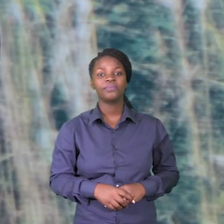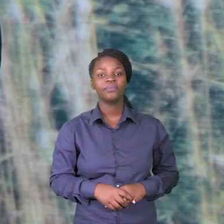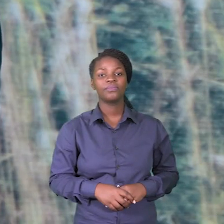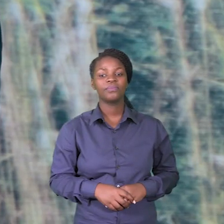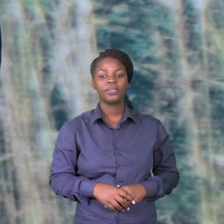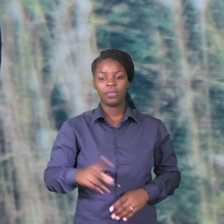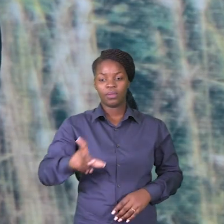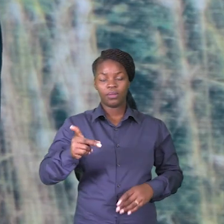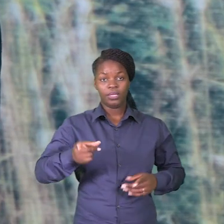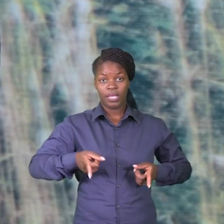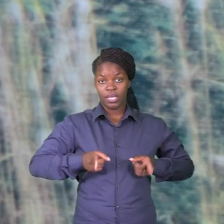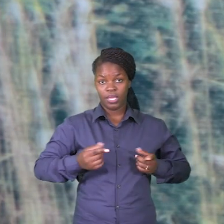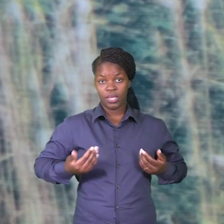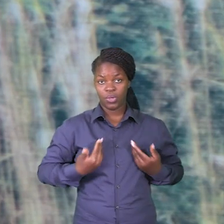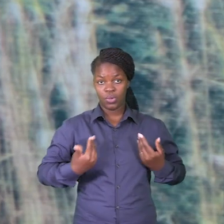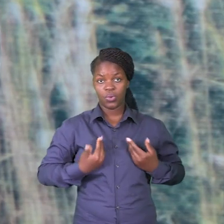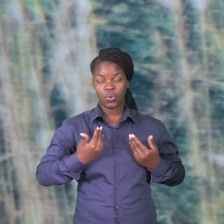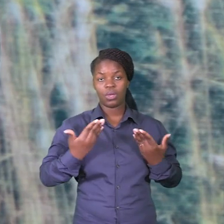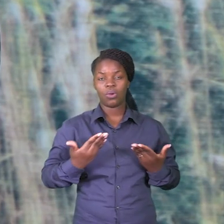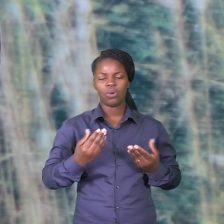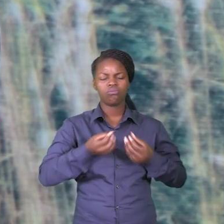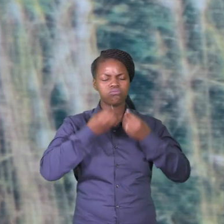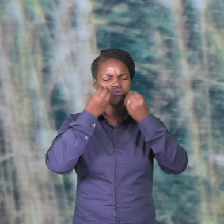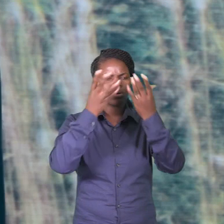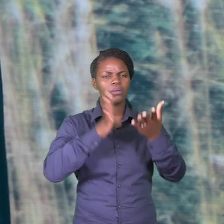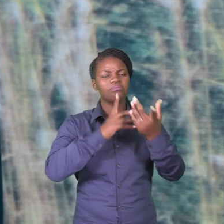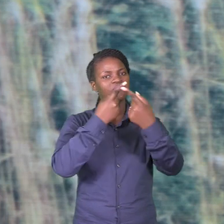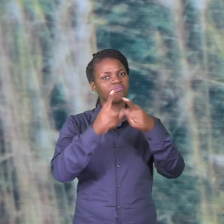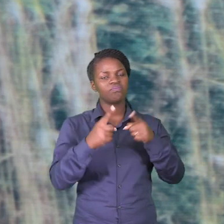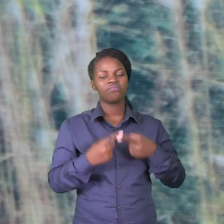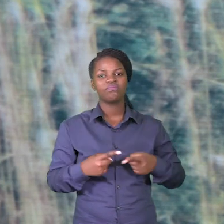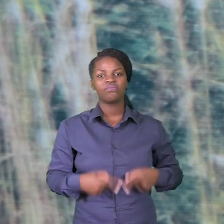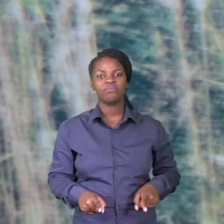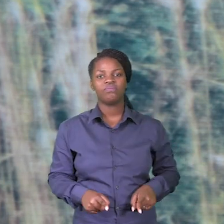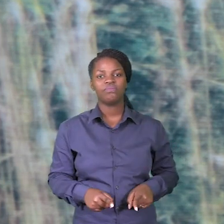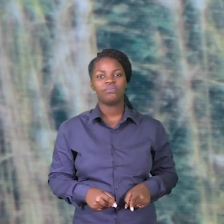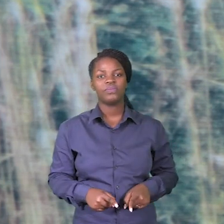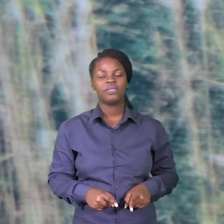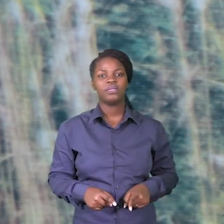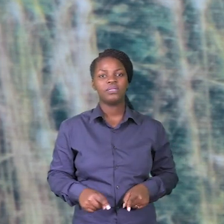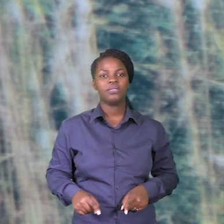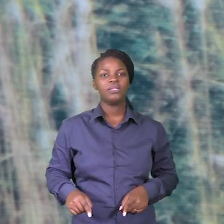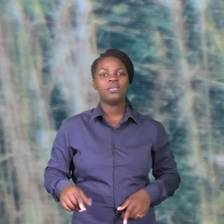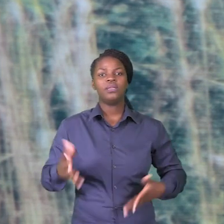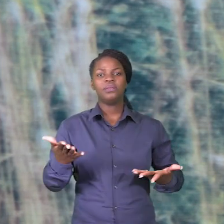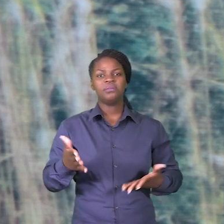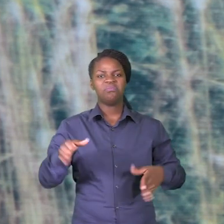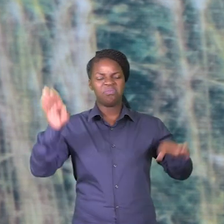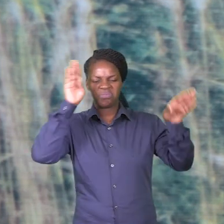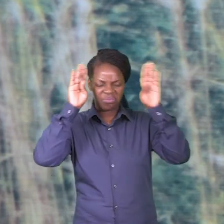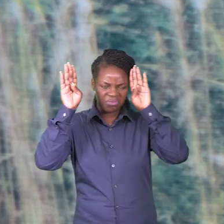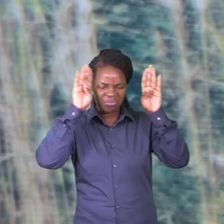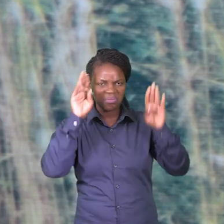Ahã para jovens adolescentes a informação hoje em dia circula de várias maneiras na mídia nas redes sociais